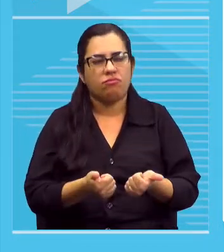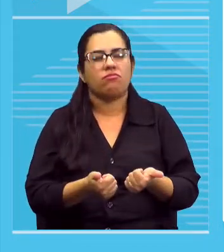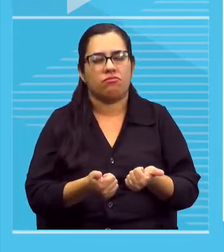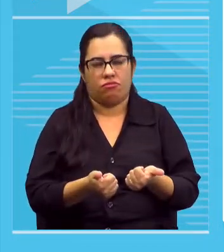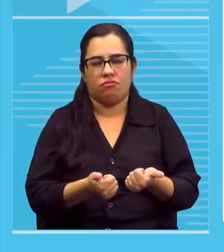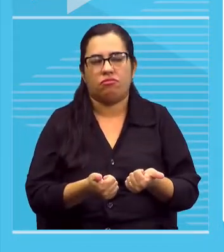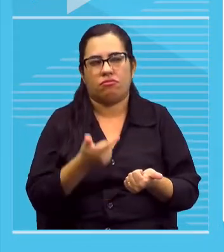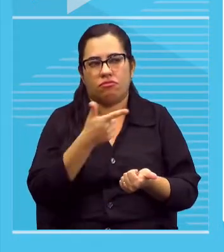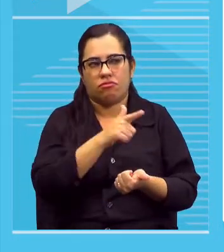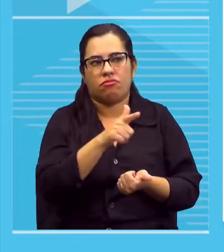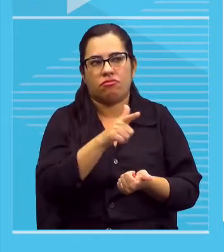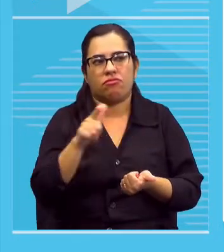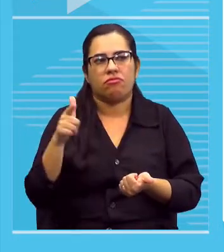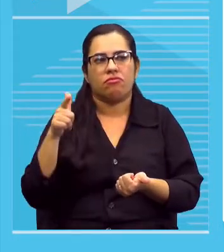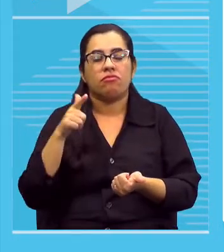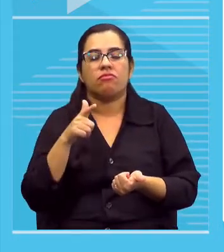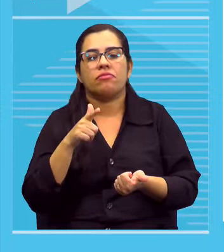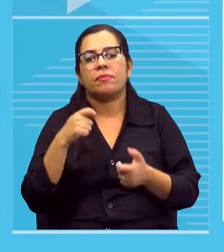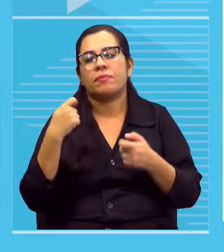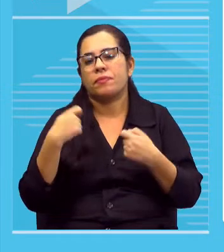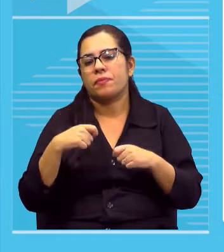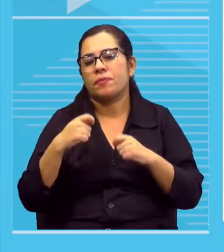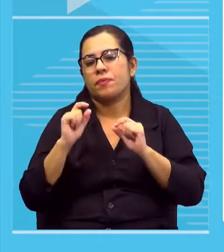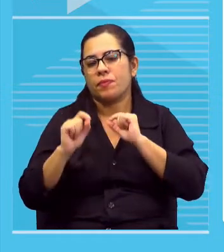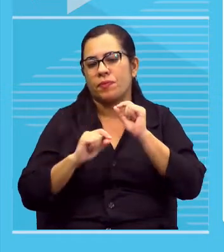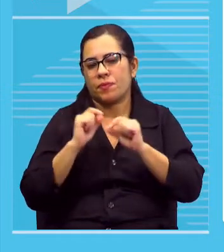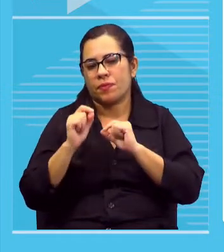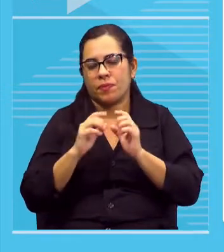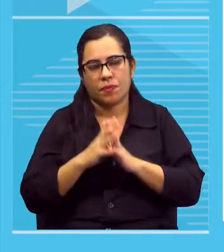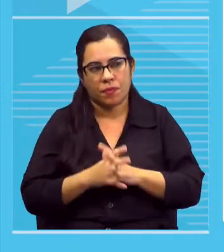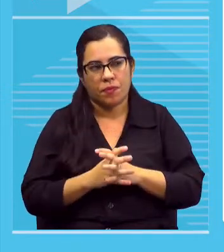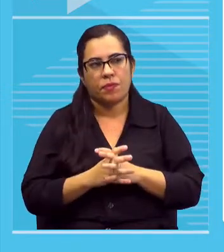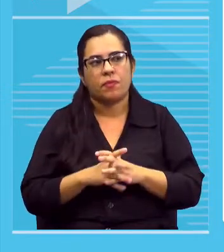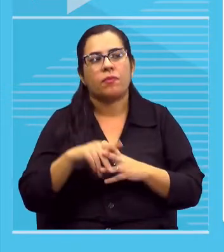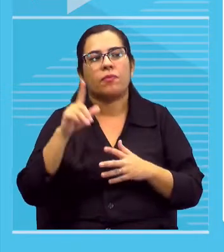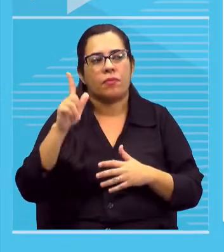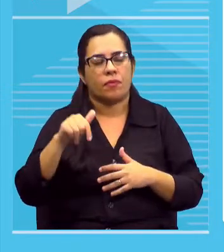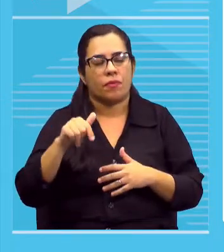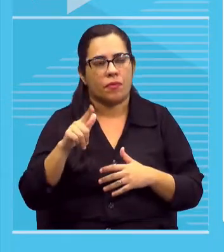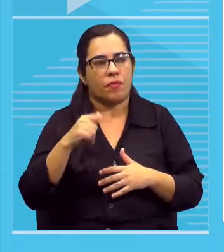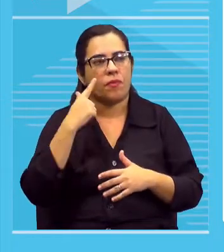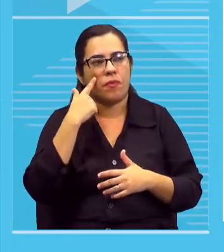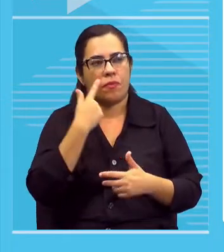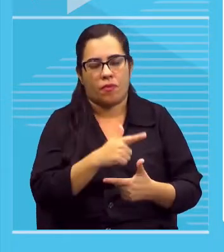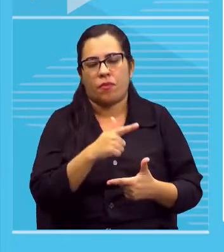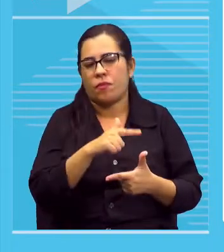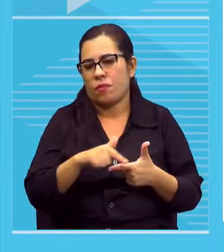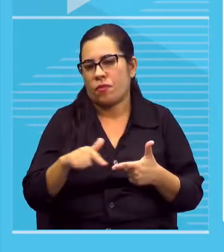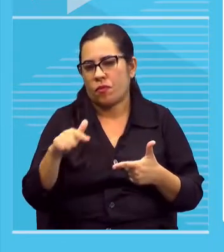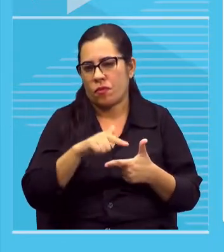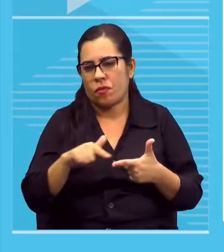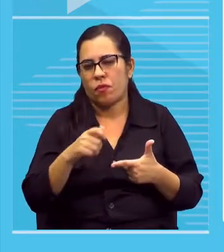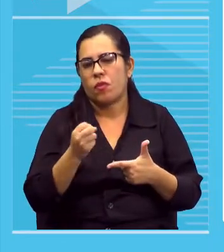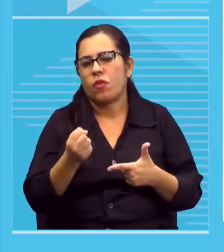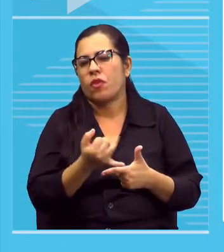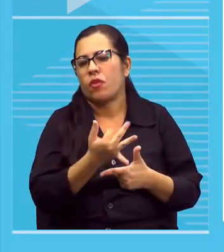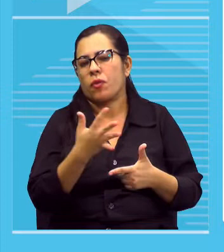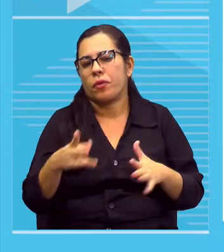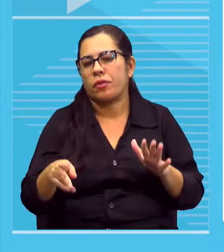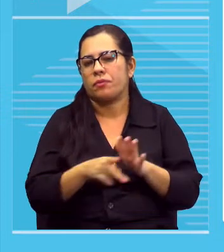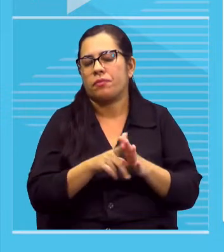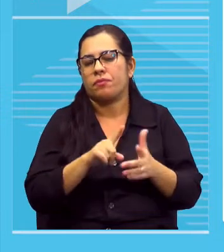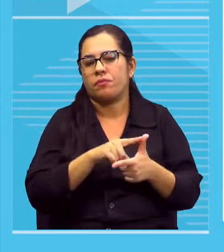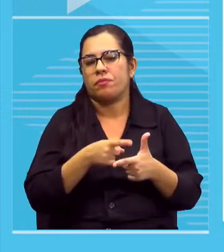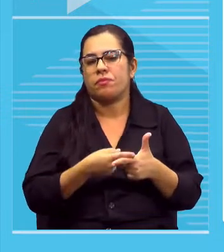desenvolver todos esses outros aqui ó a gente precisa do Cosseno nem quanto é o cosseno desse